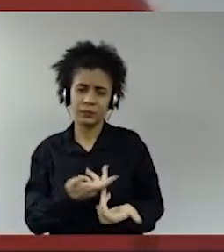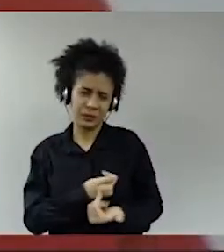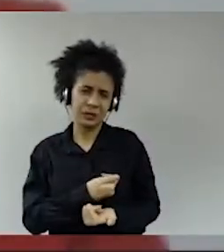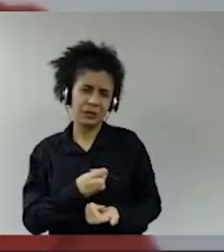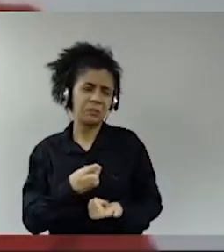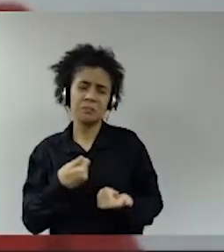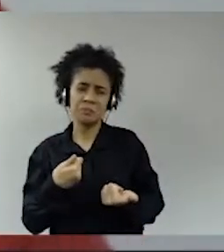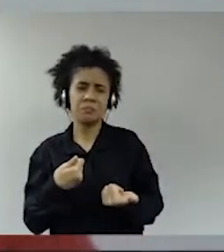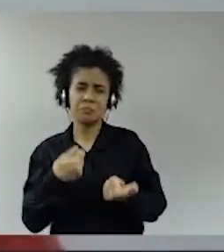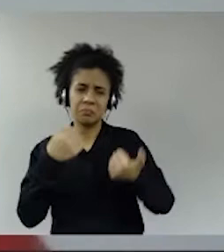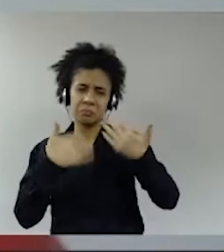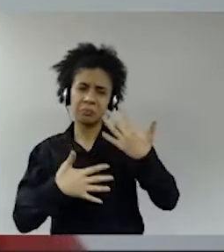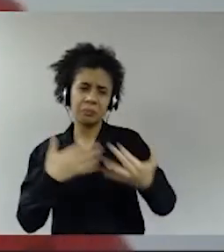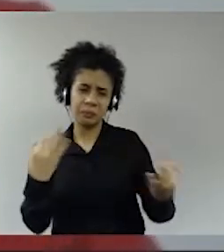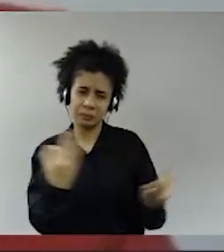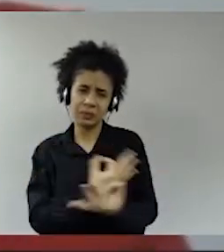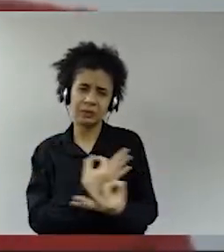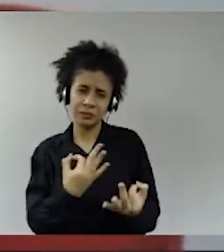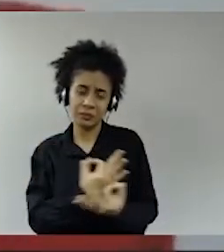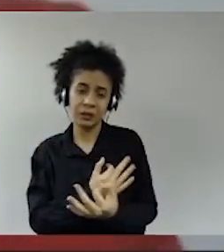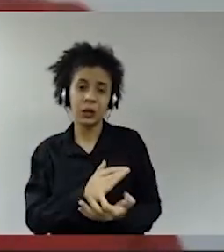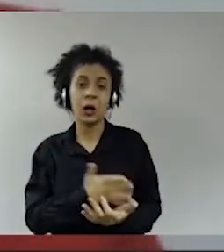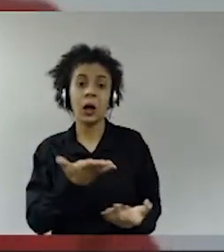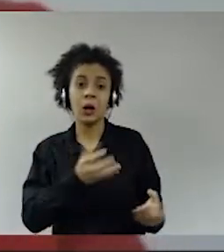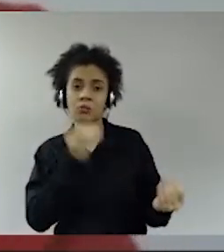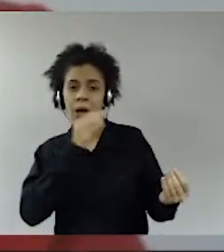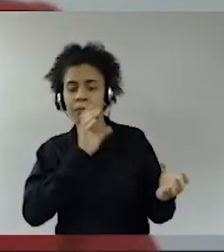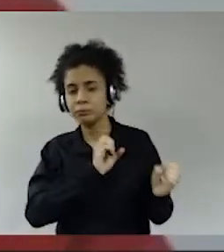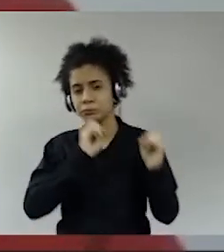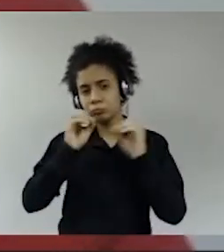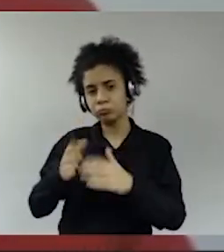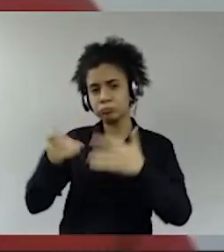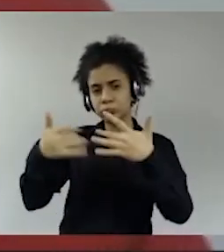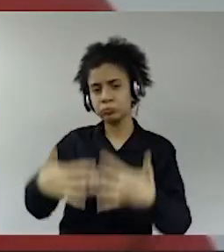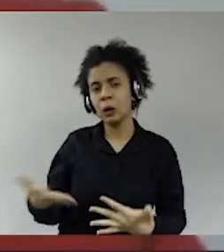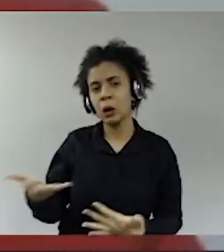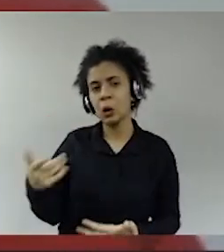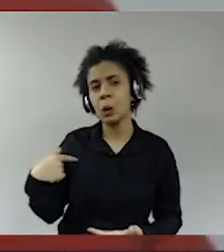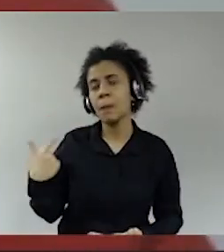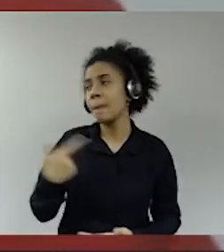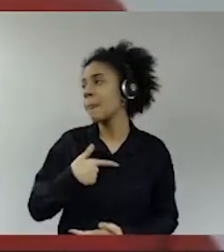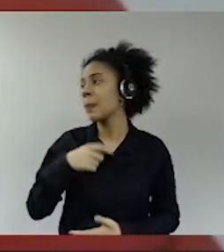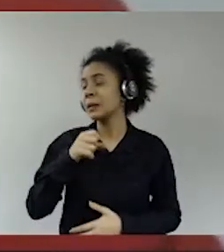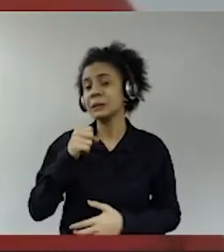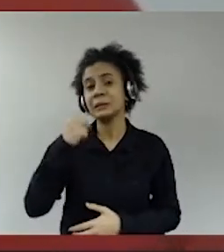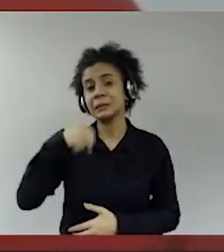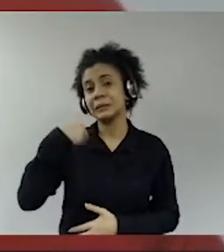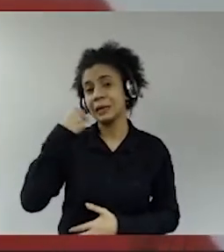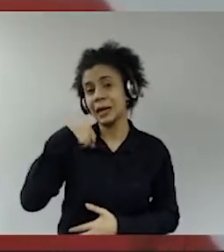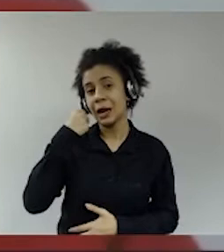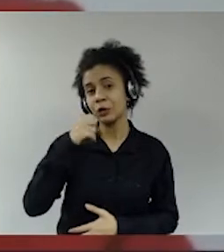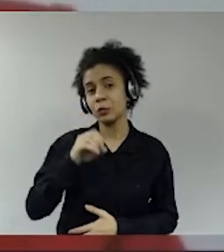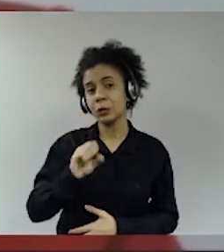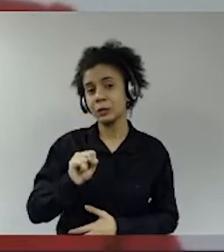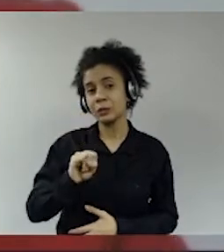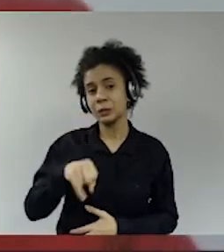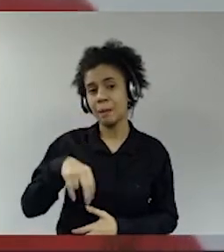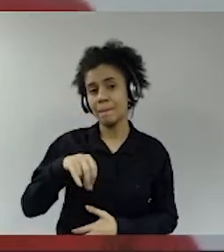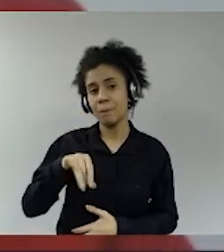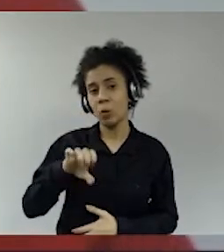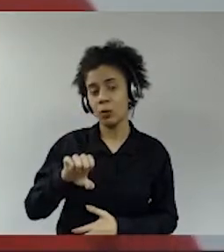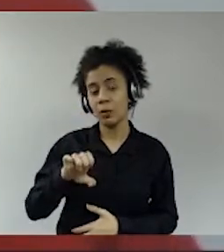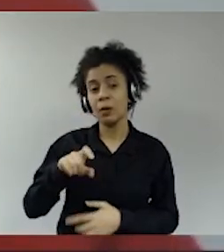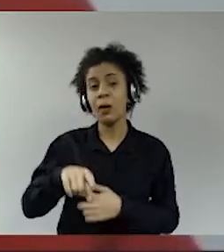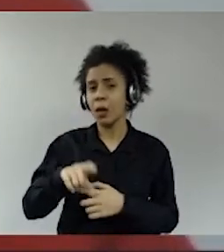colocações brilhantes, perfeitas. E passo de imediato para a nossa senadora Simone Tebet. É a